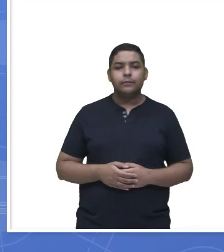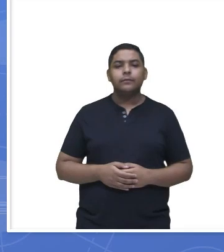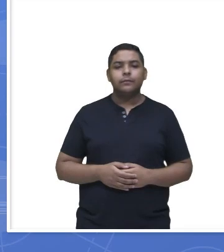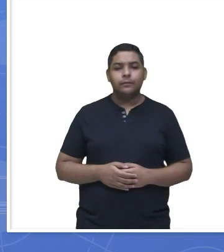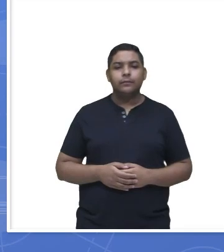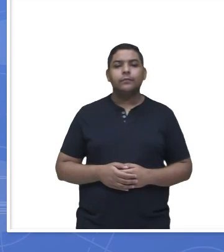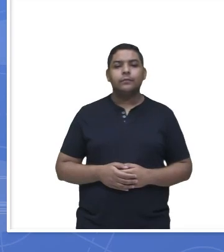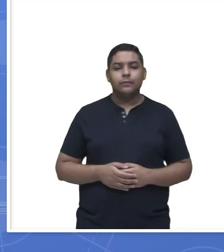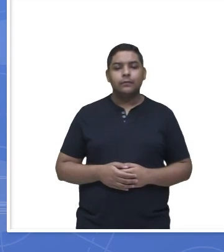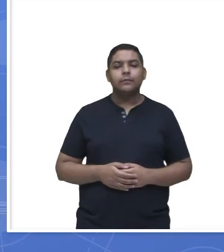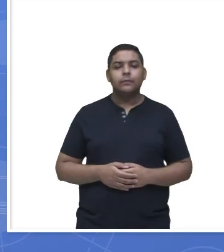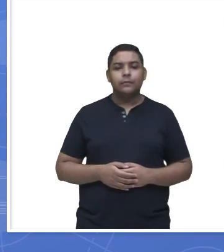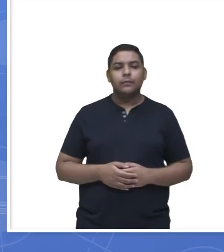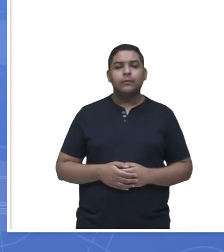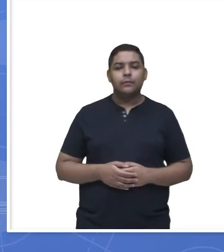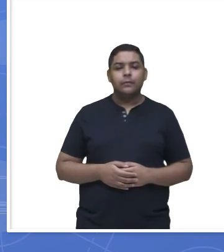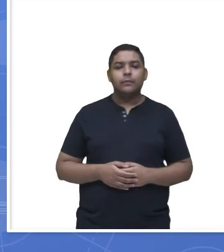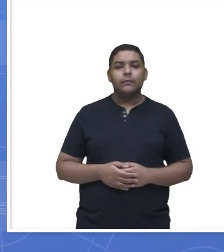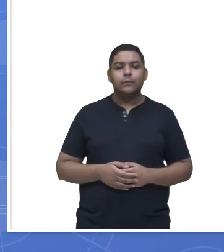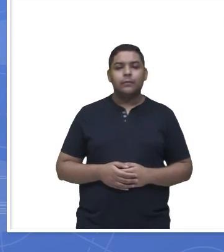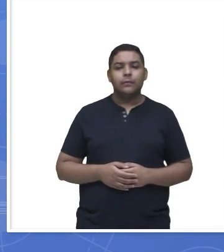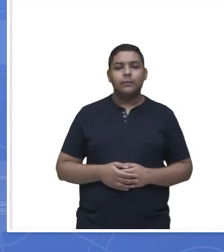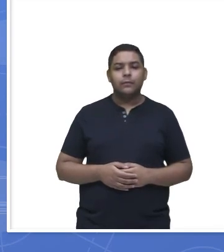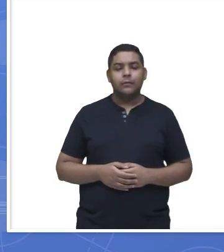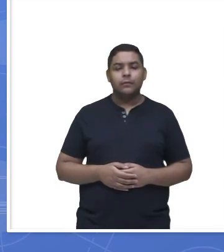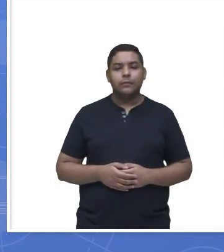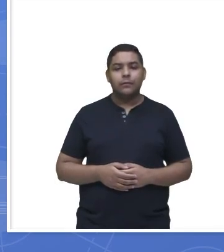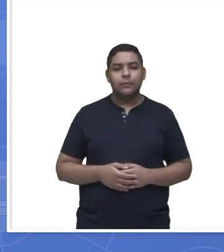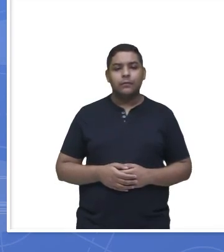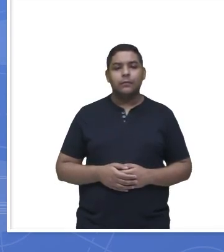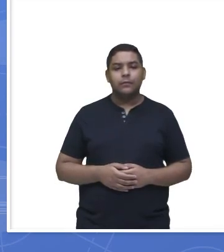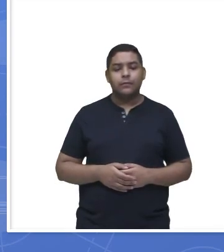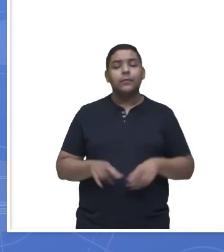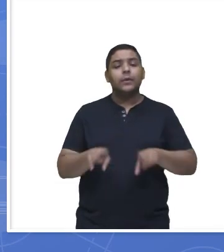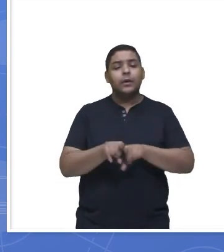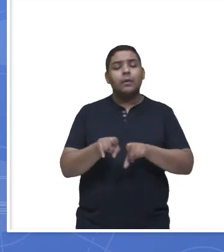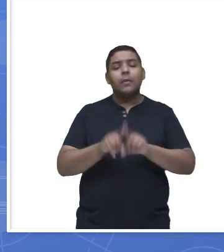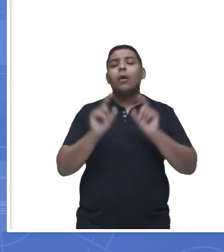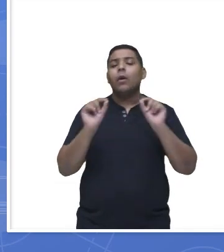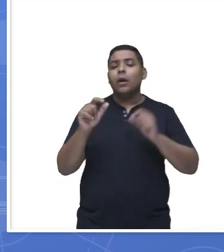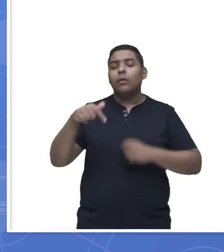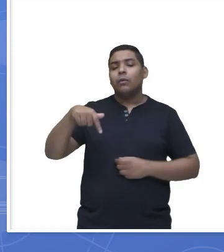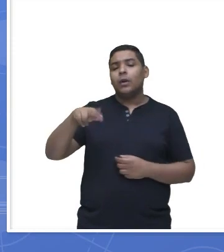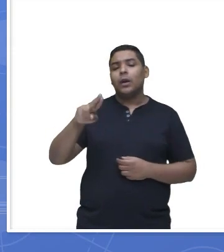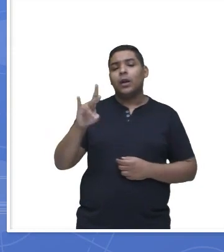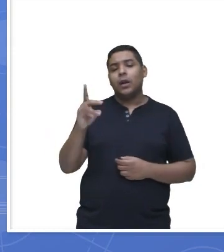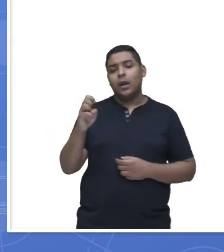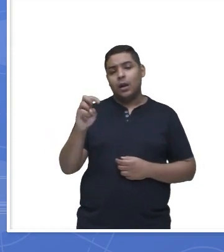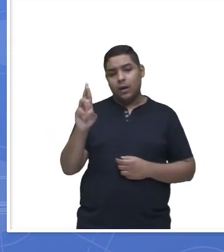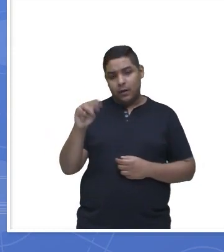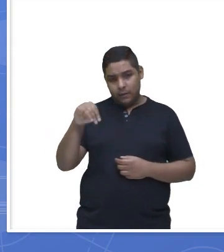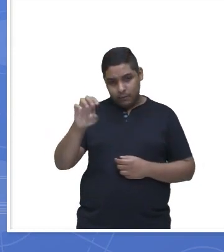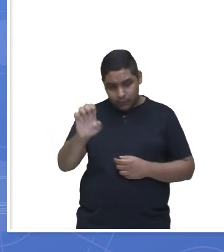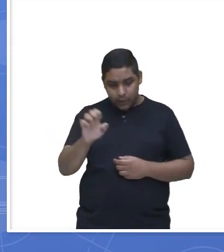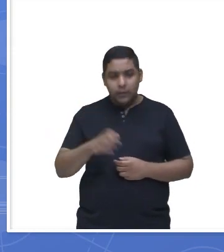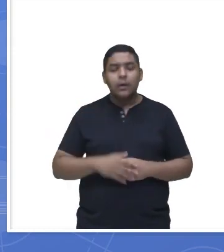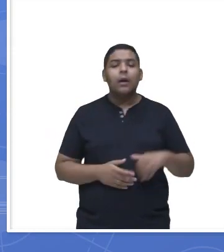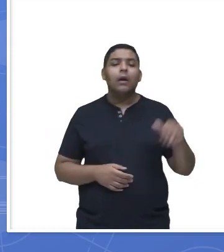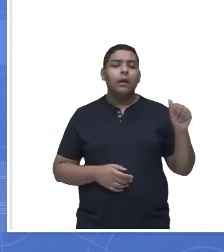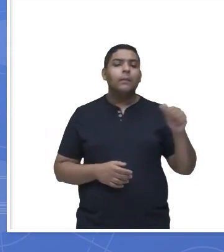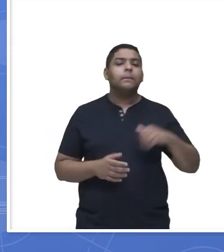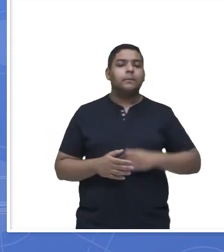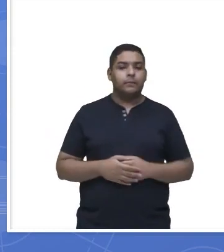dos gases da queima do carvão mineral. A gente tem também o Guilherme, letra A. A gente tem a